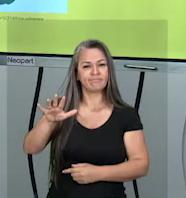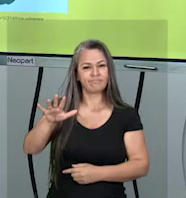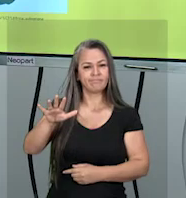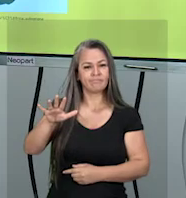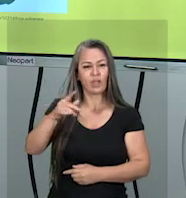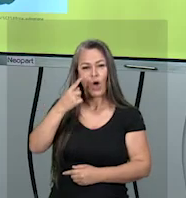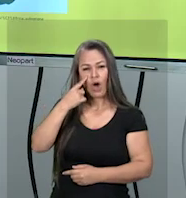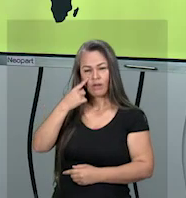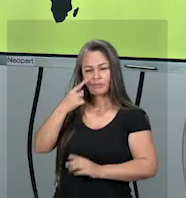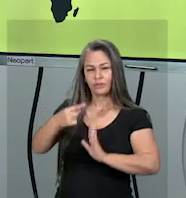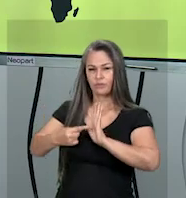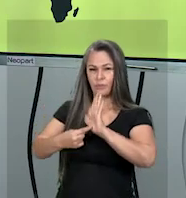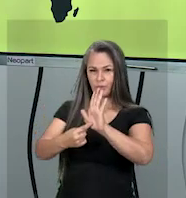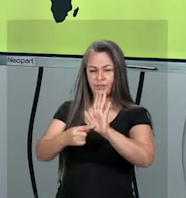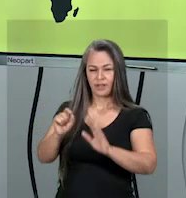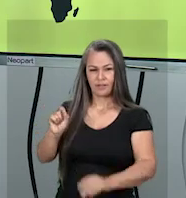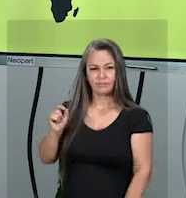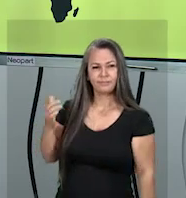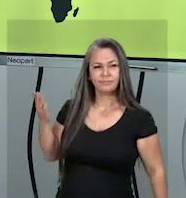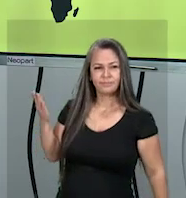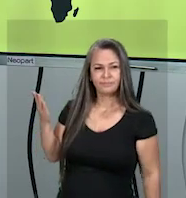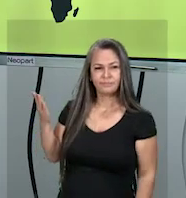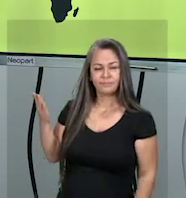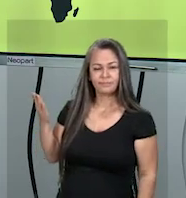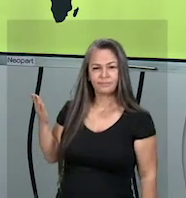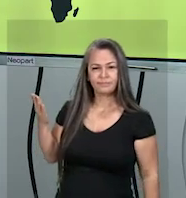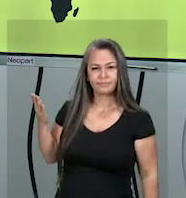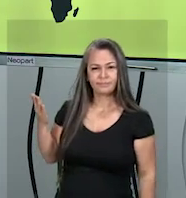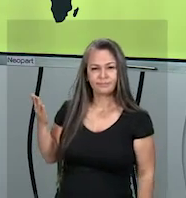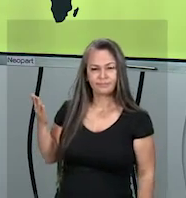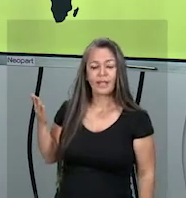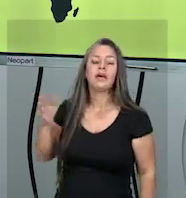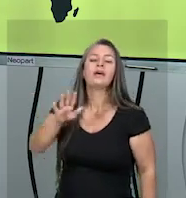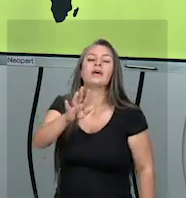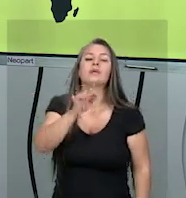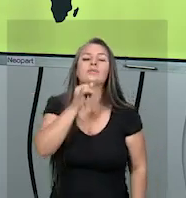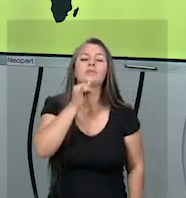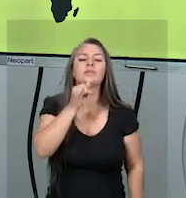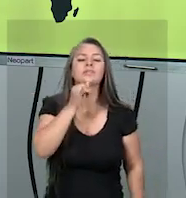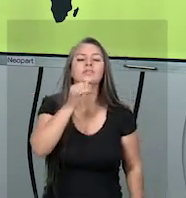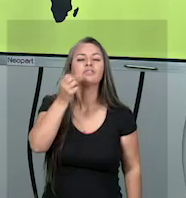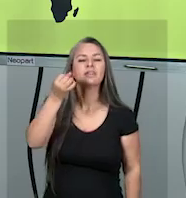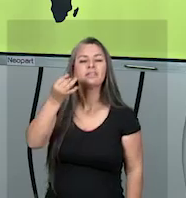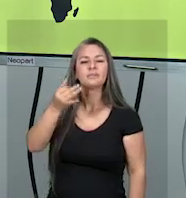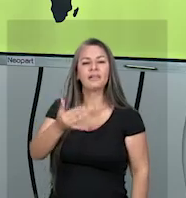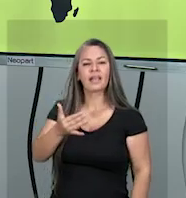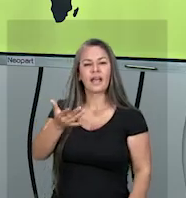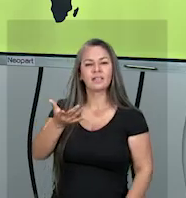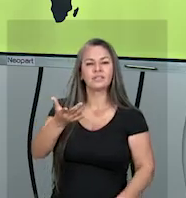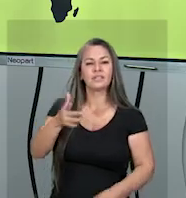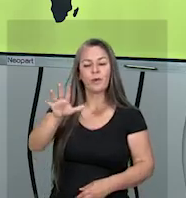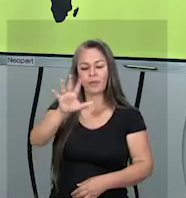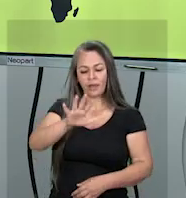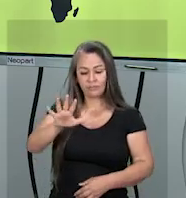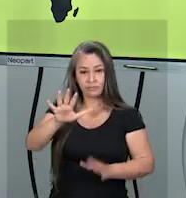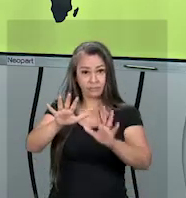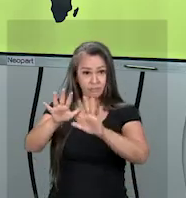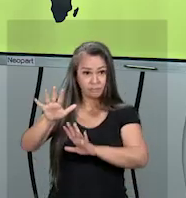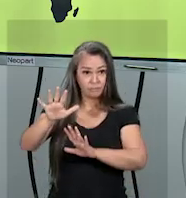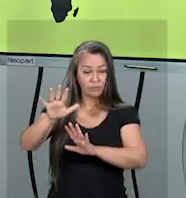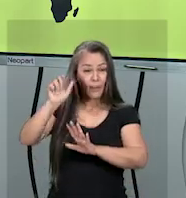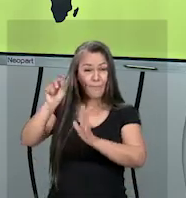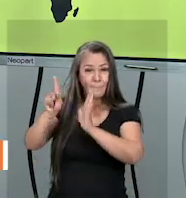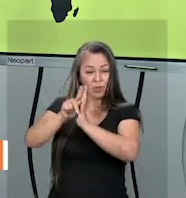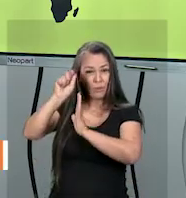apresentar aqui no mapa depois. Primeiro, olha só, quando a gente fala da divisão, essa regionalização, vocês aprenderam a regionalização do Brasil, né?